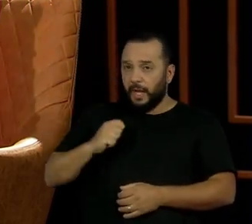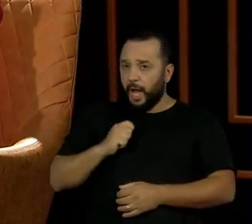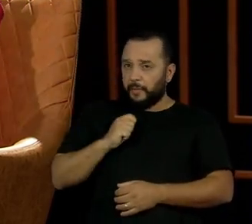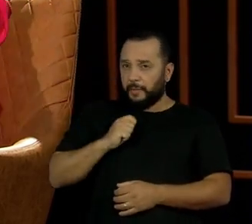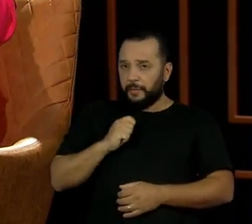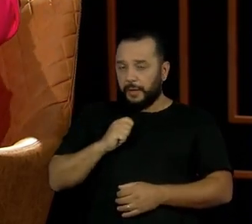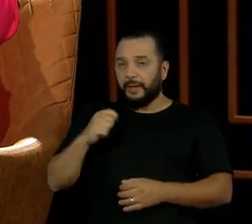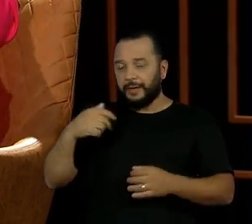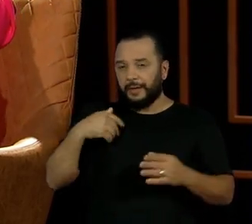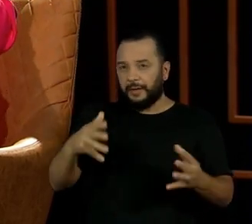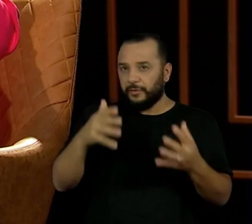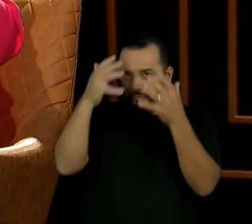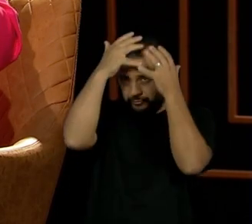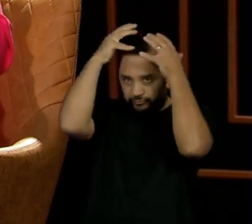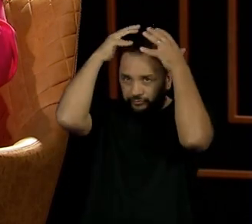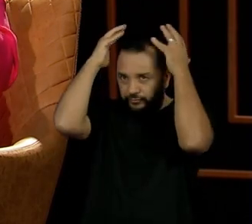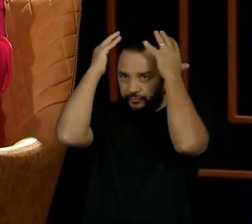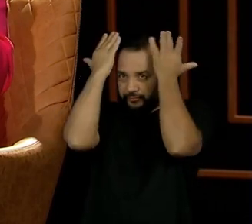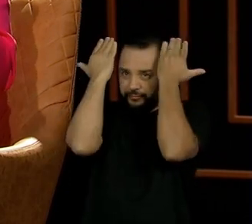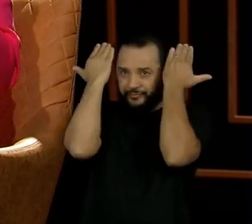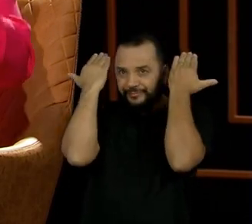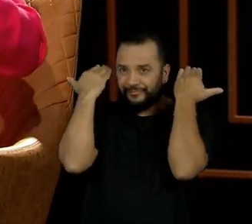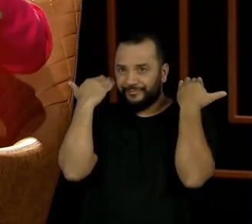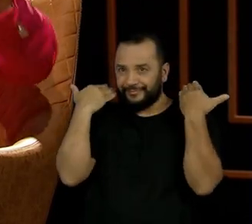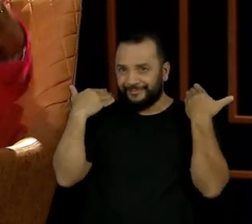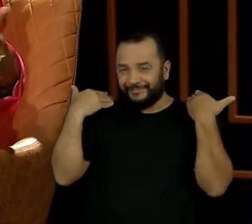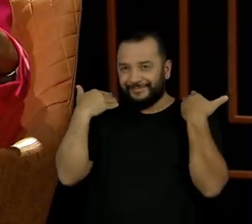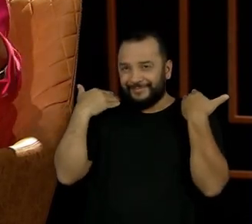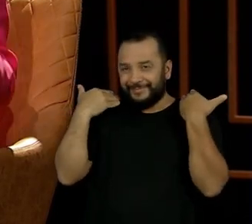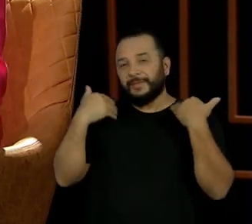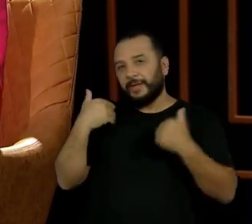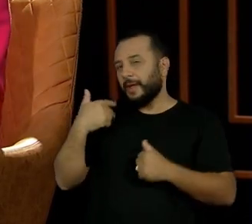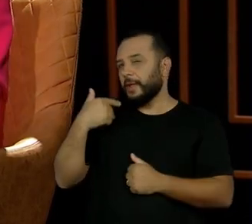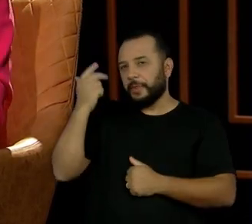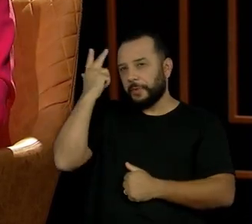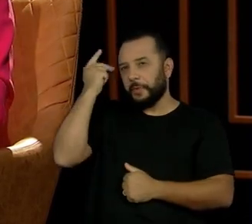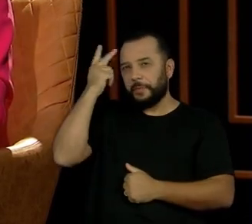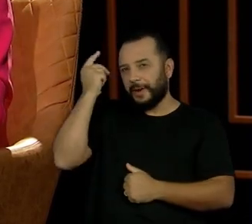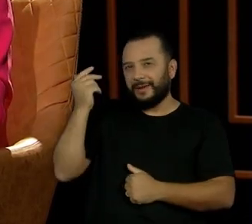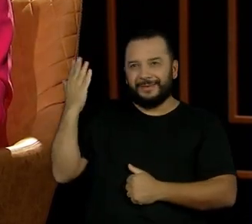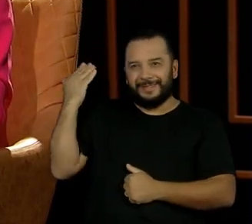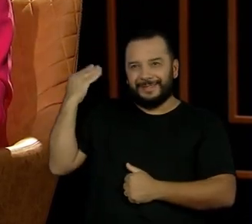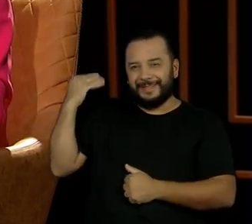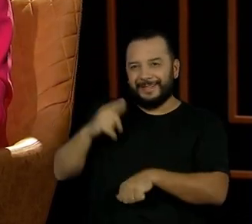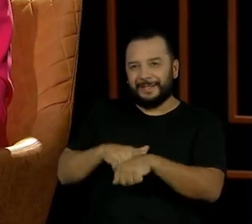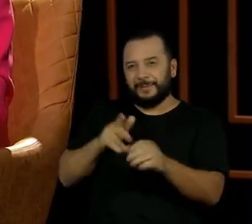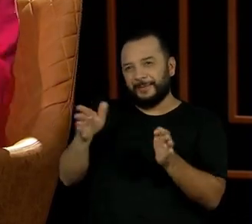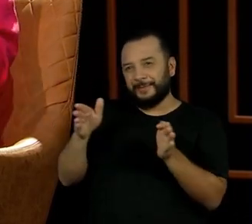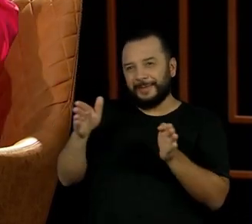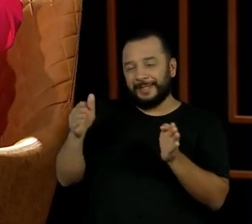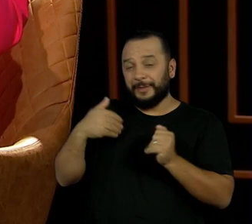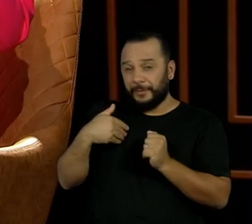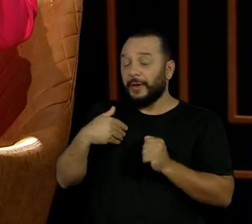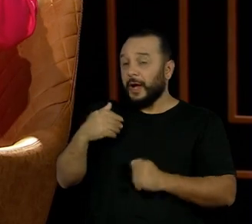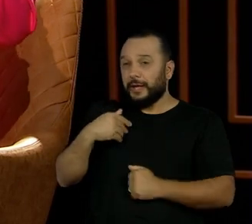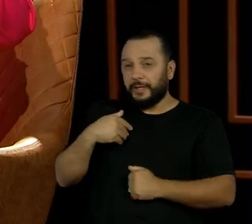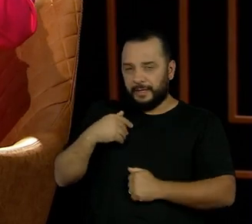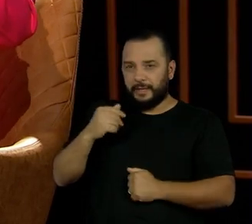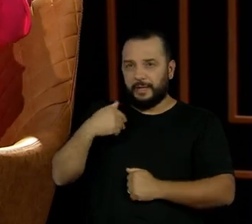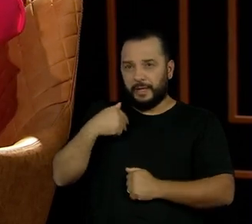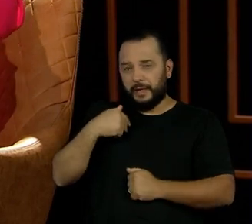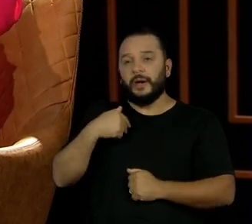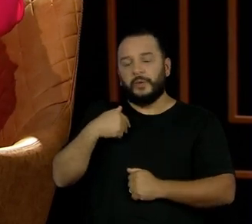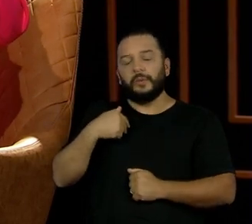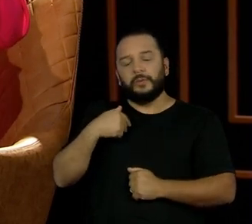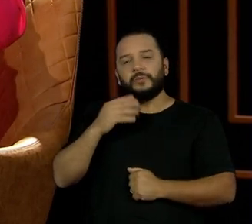peruca bem lisinha anel que era muito normal né nesse naquele momento ali e aí subia